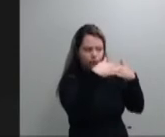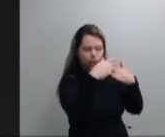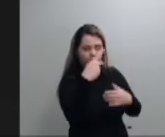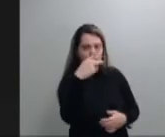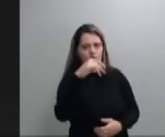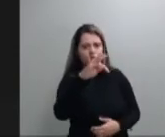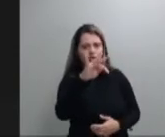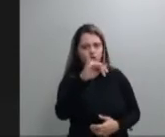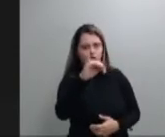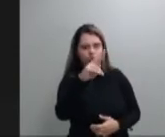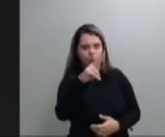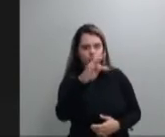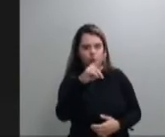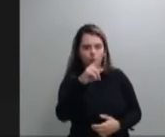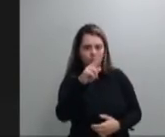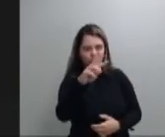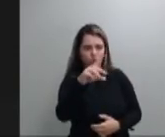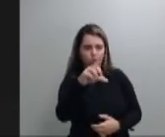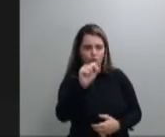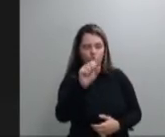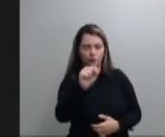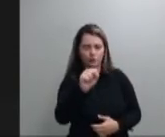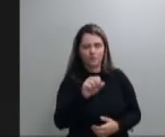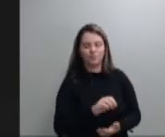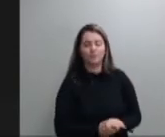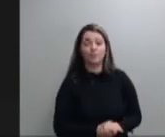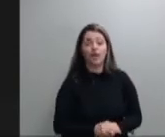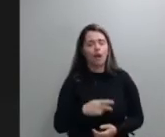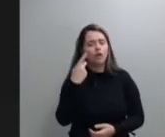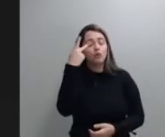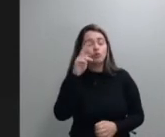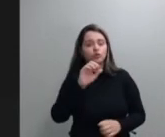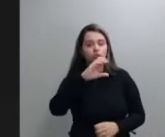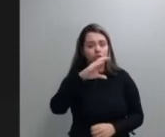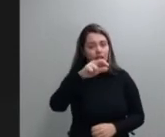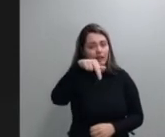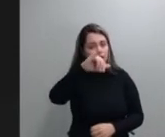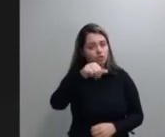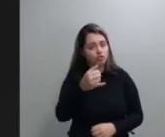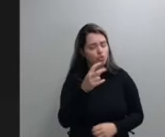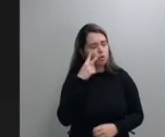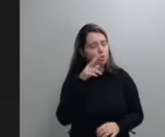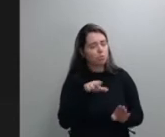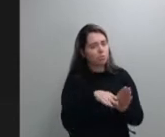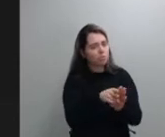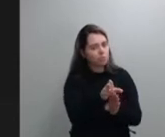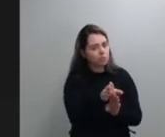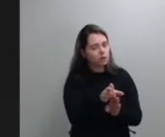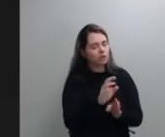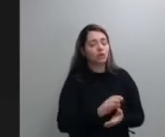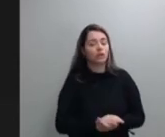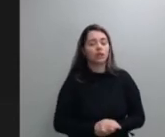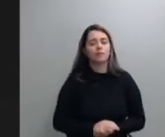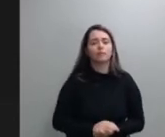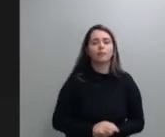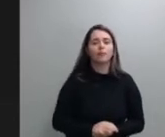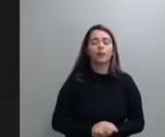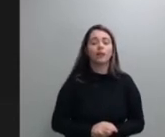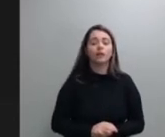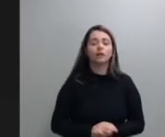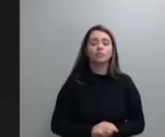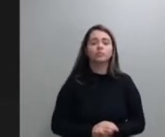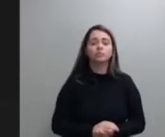interpretação equivocada da decisão proferida pelo CNJ assim indicado deliberou novamente sobre o tema